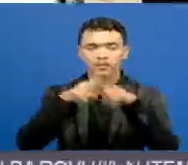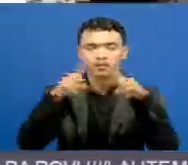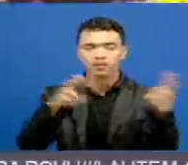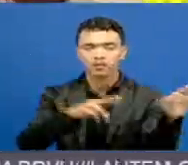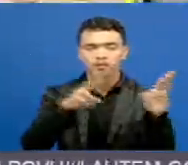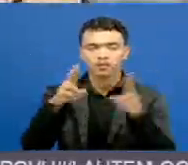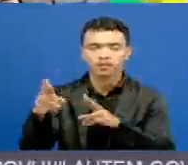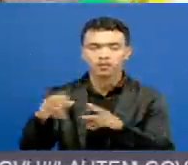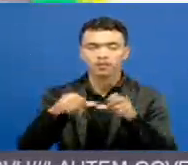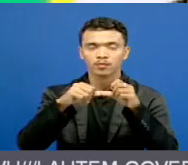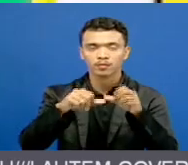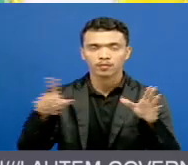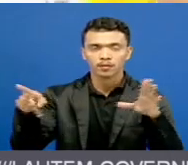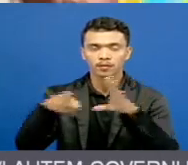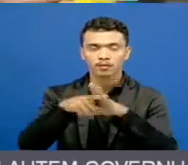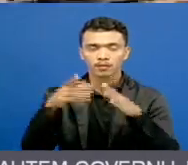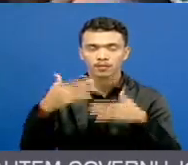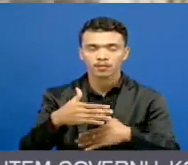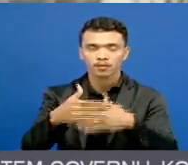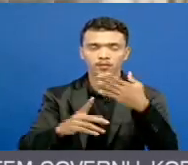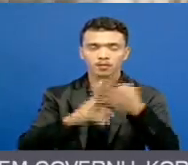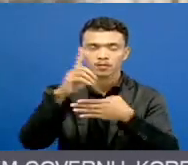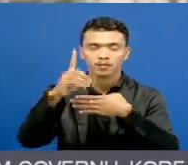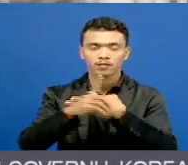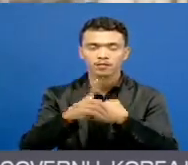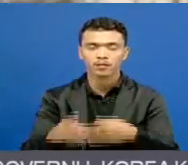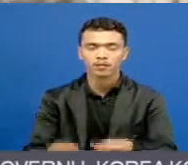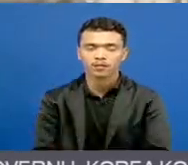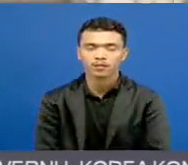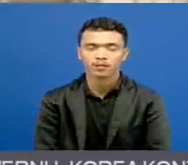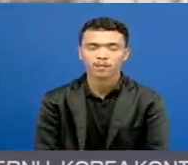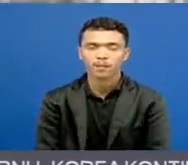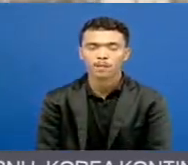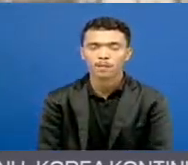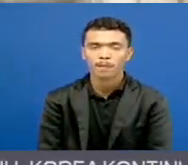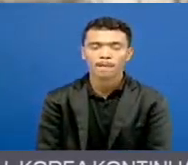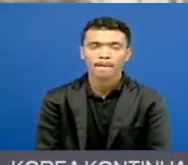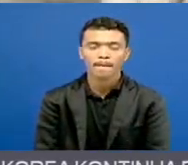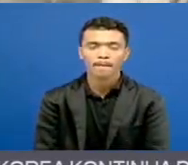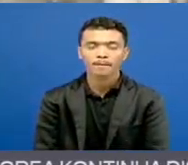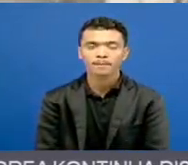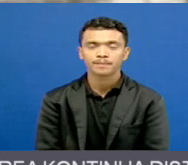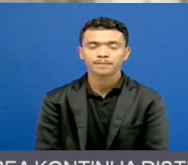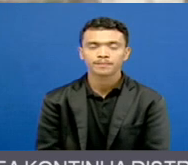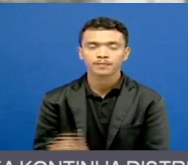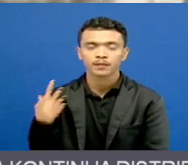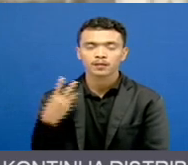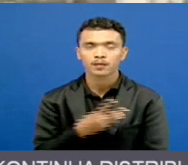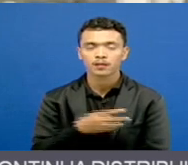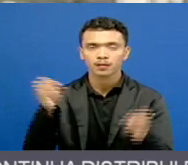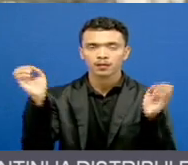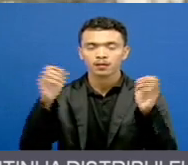pronto continua a participar e a processo de desenvolvimento. Minha luta nene, ia tempo neba, ita luta tamba ita laku ema atu